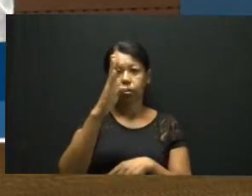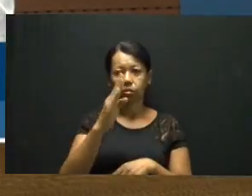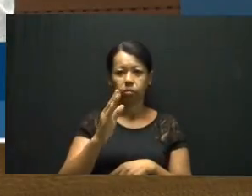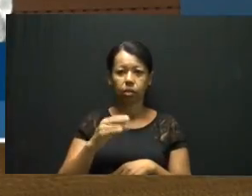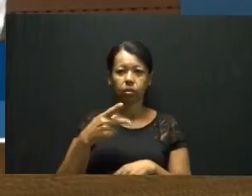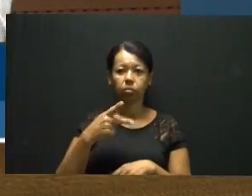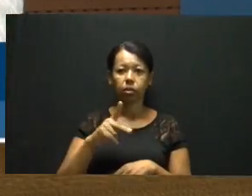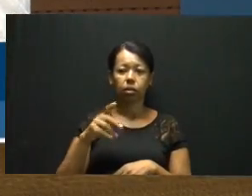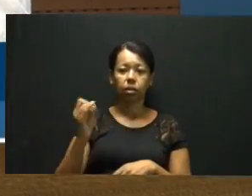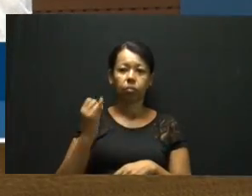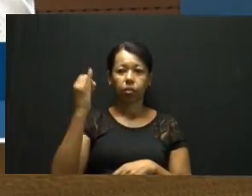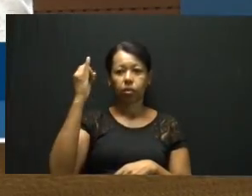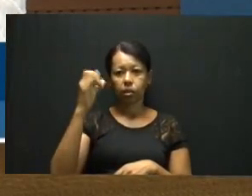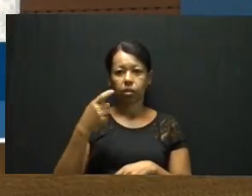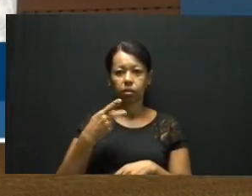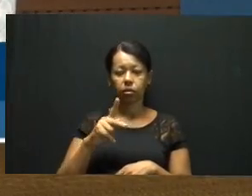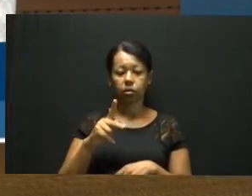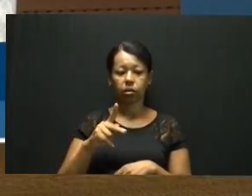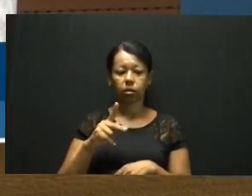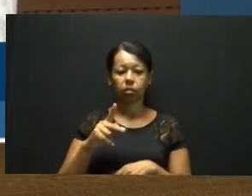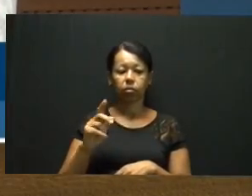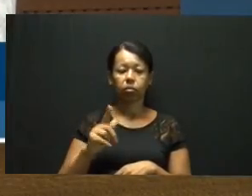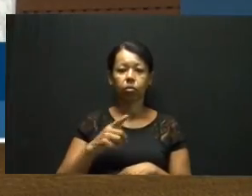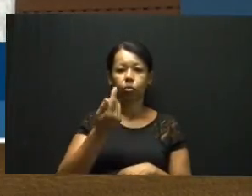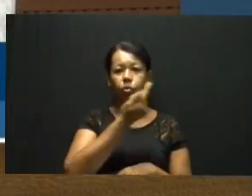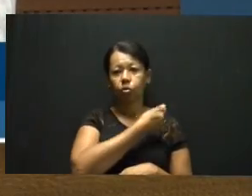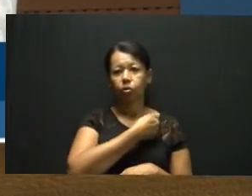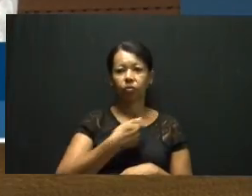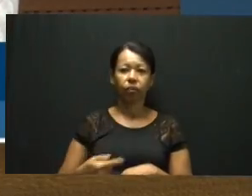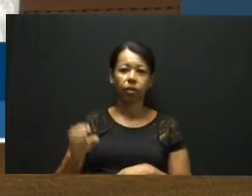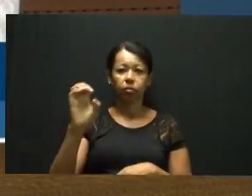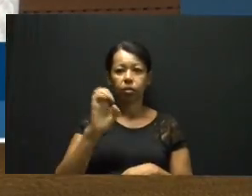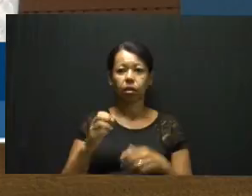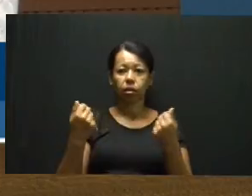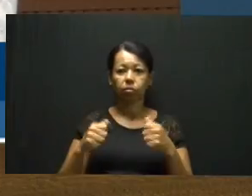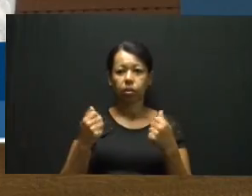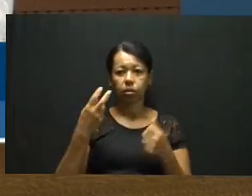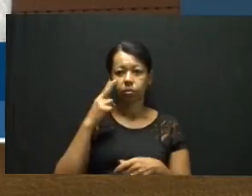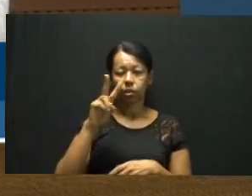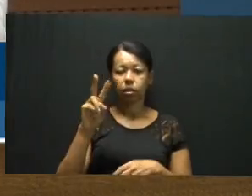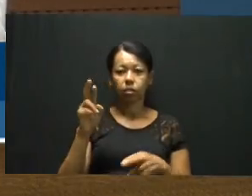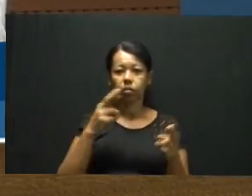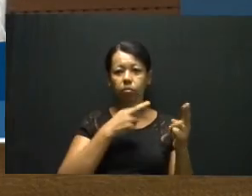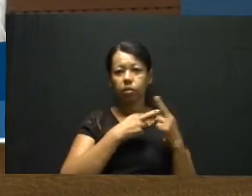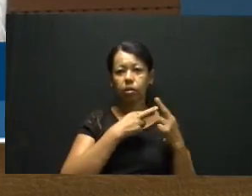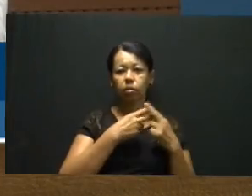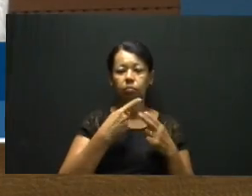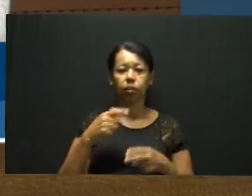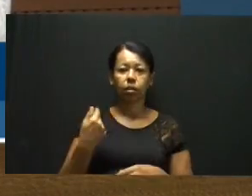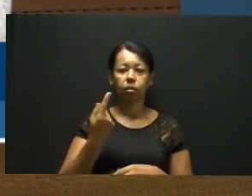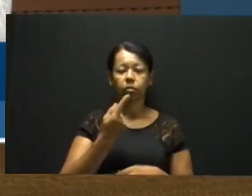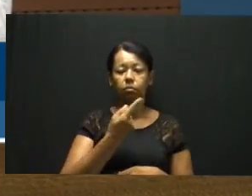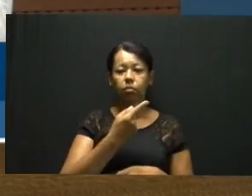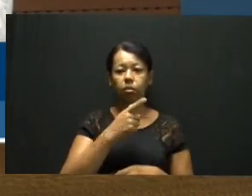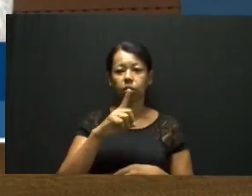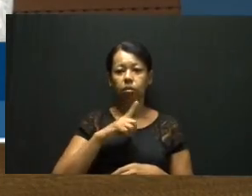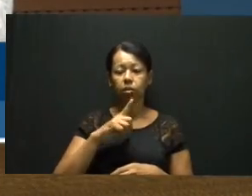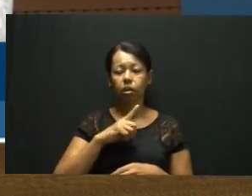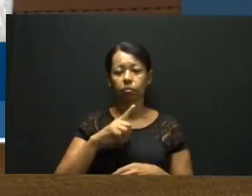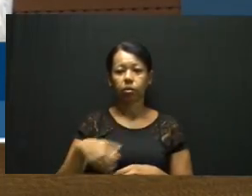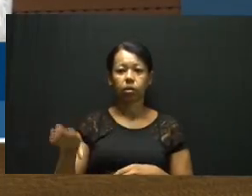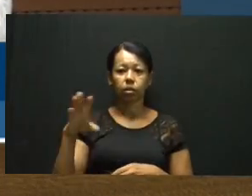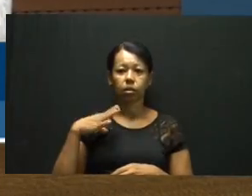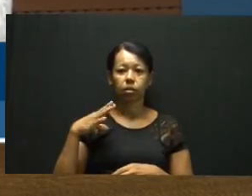tão importante esta ação do governo do Estado, devemos olhar com responsabilidade para o nosso patrimônio natural e